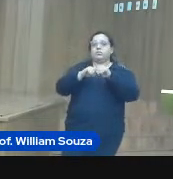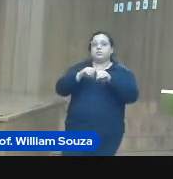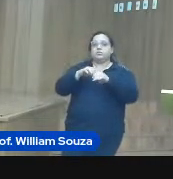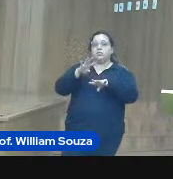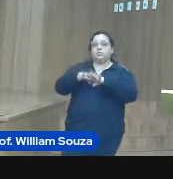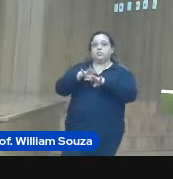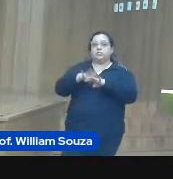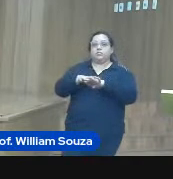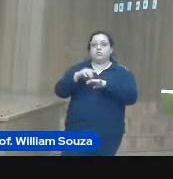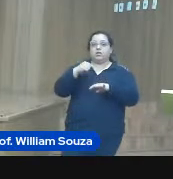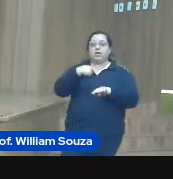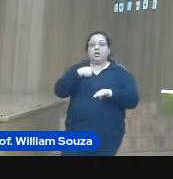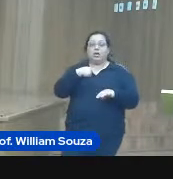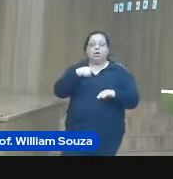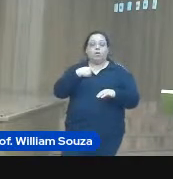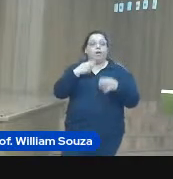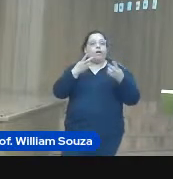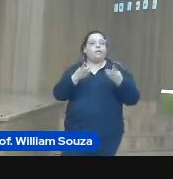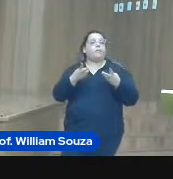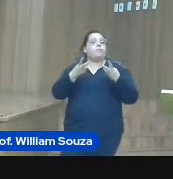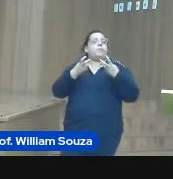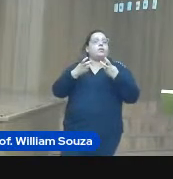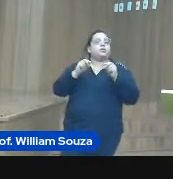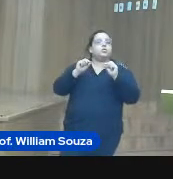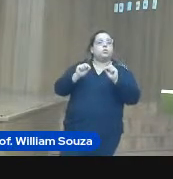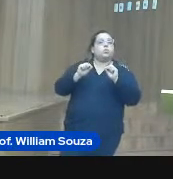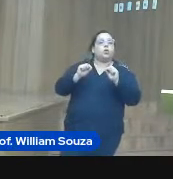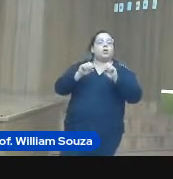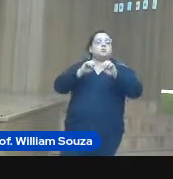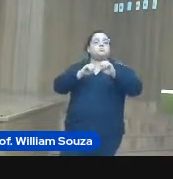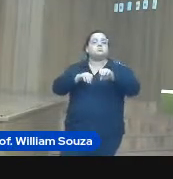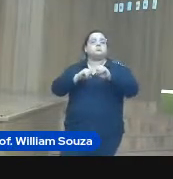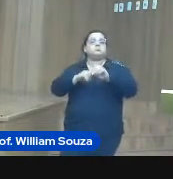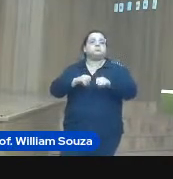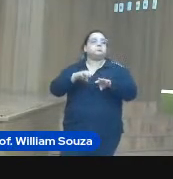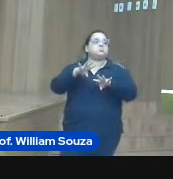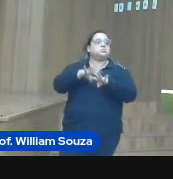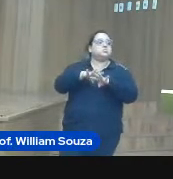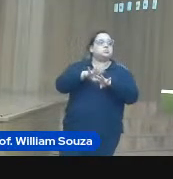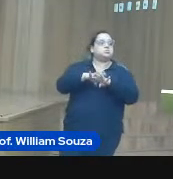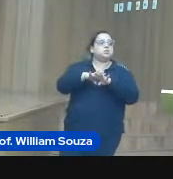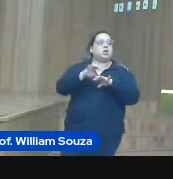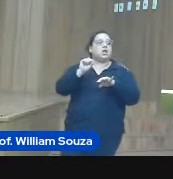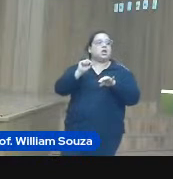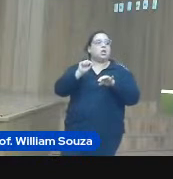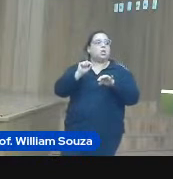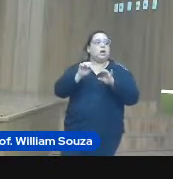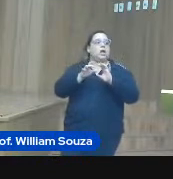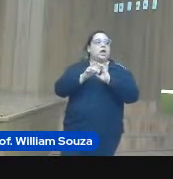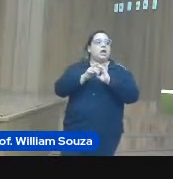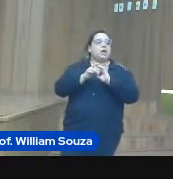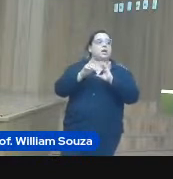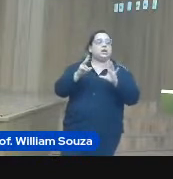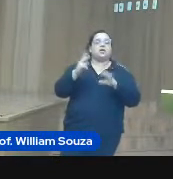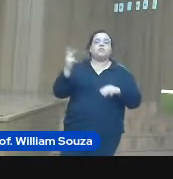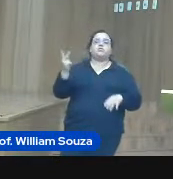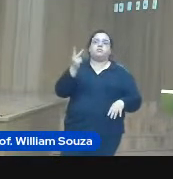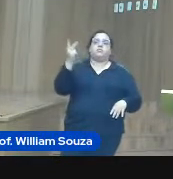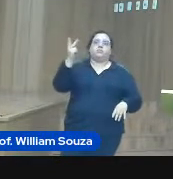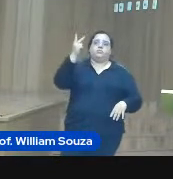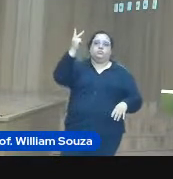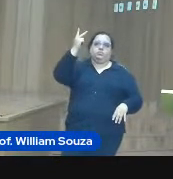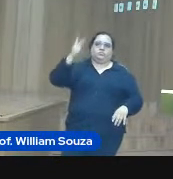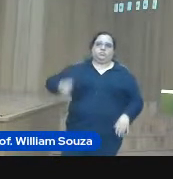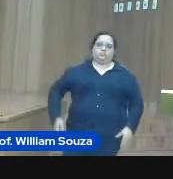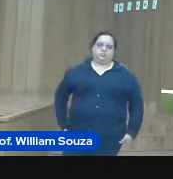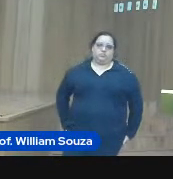eu acabo vendo uma educação matemática que é algo como livre de valor. E toda a discussão